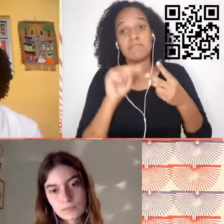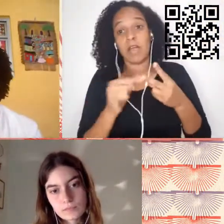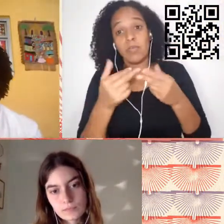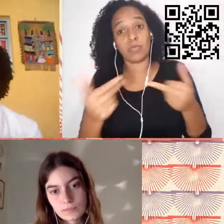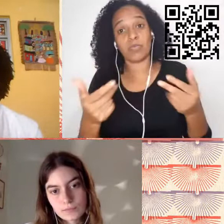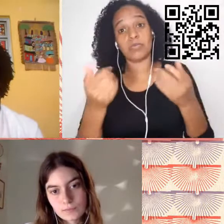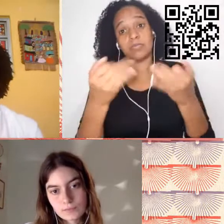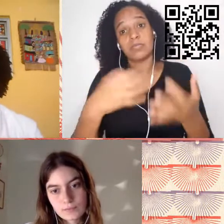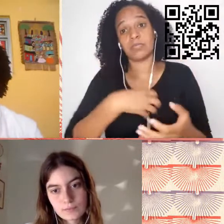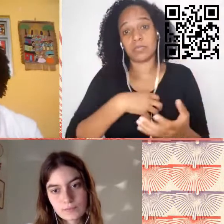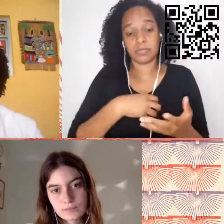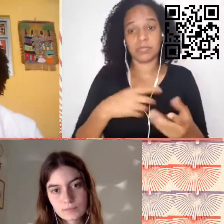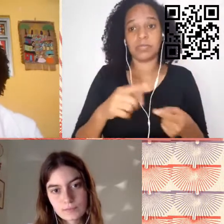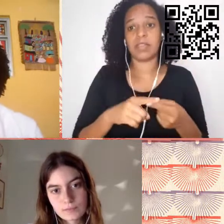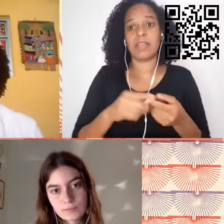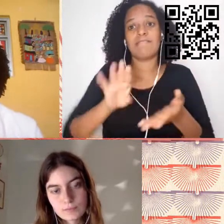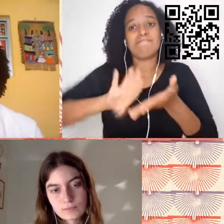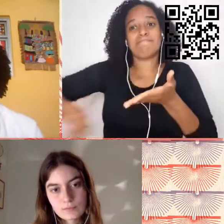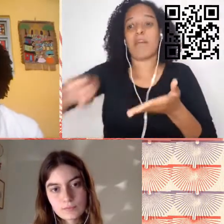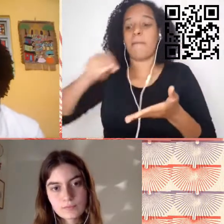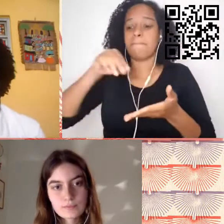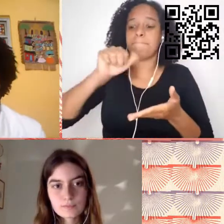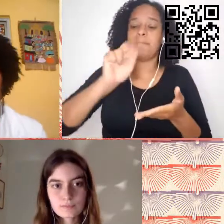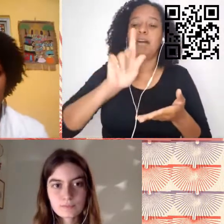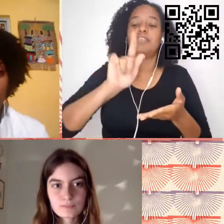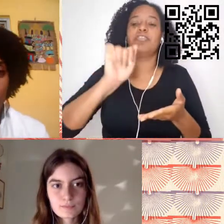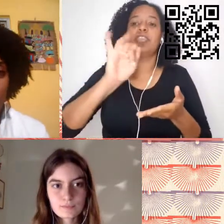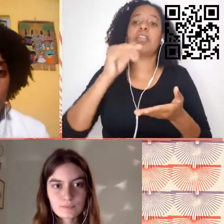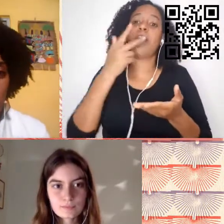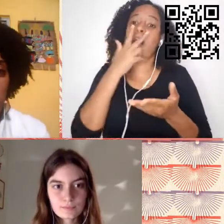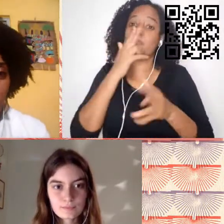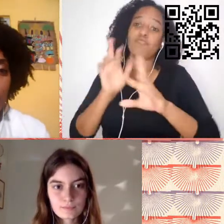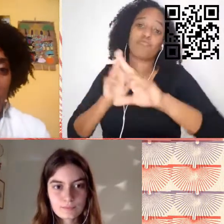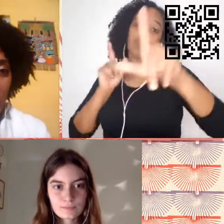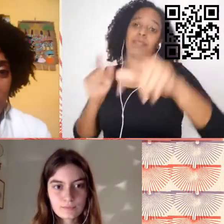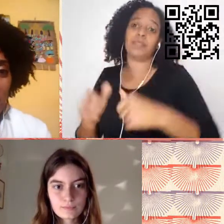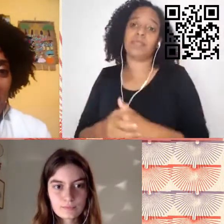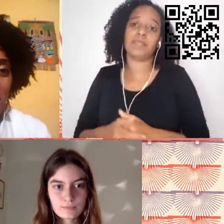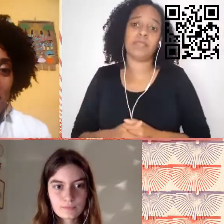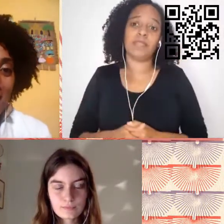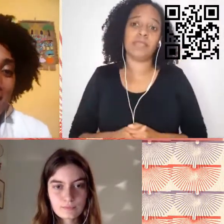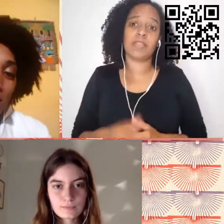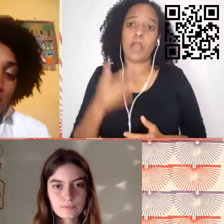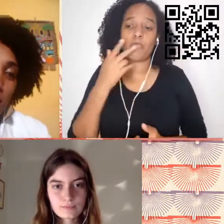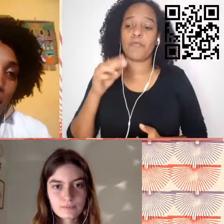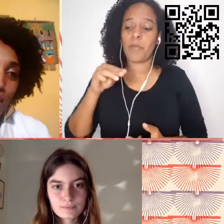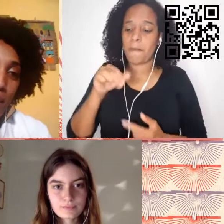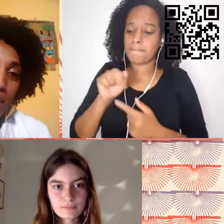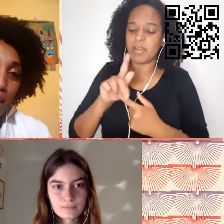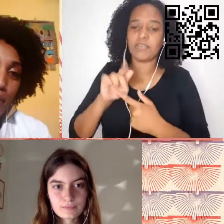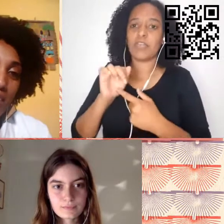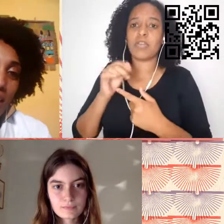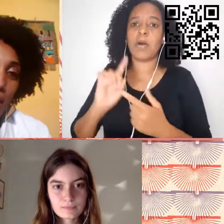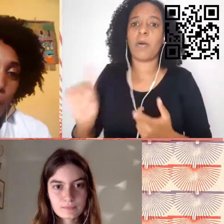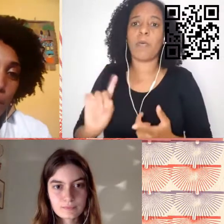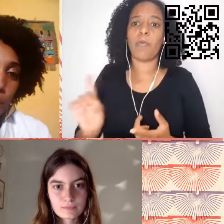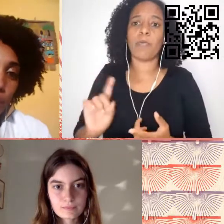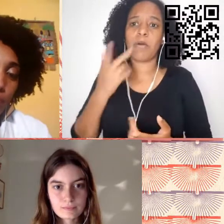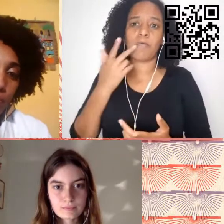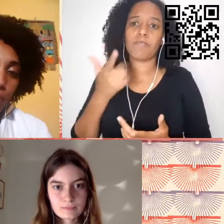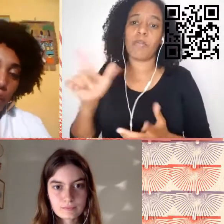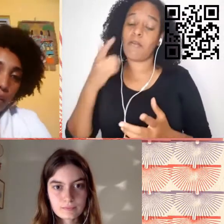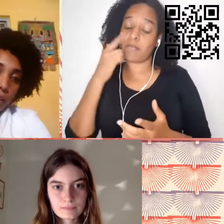essa questão da marginalidade diferente. Eu não vejo como marginal, né? Porque eles fazem parte da minha leitura